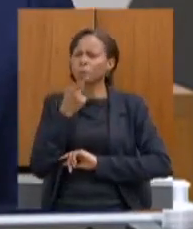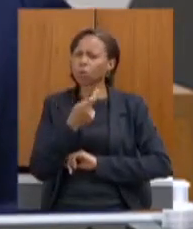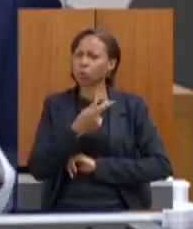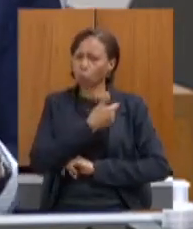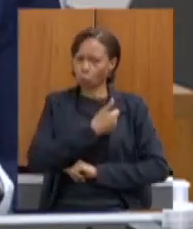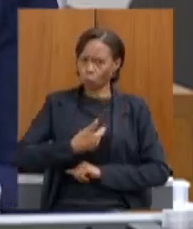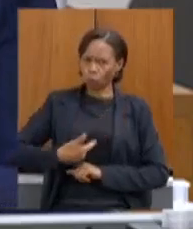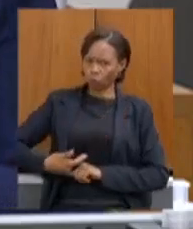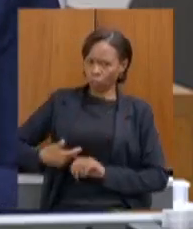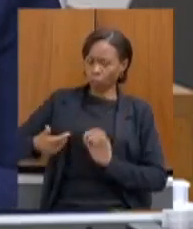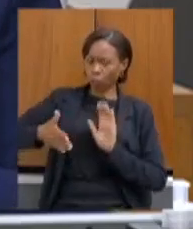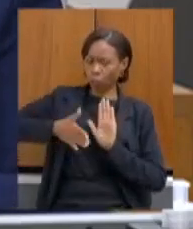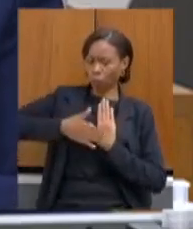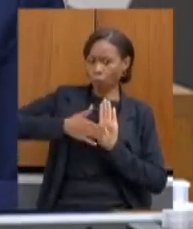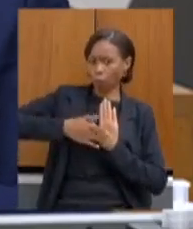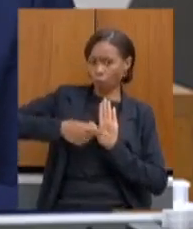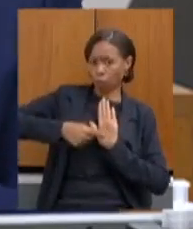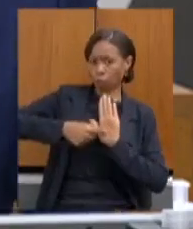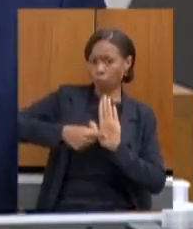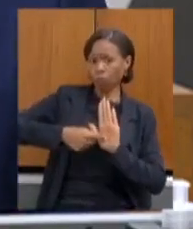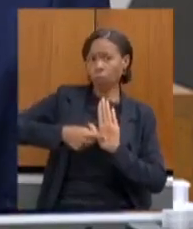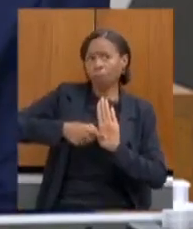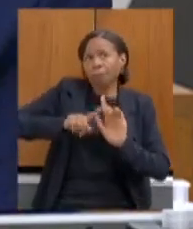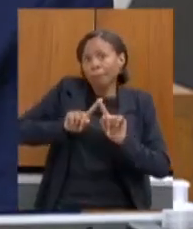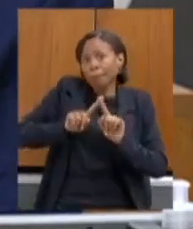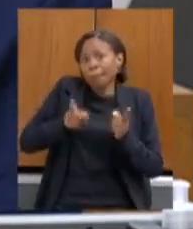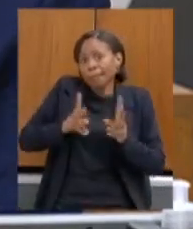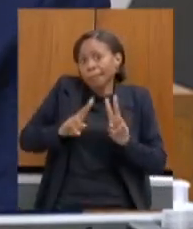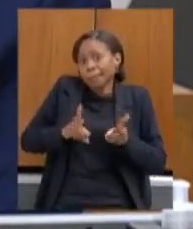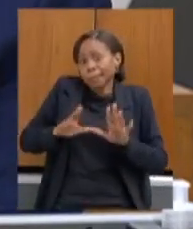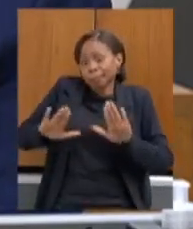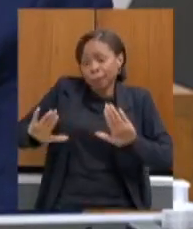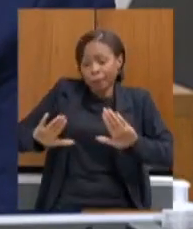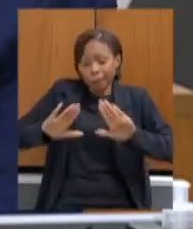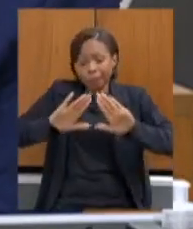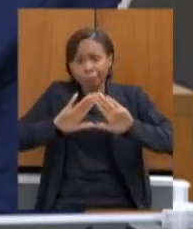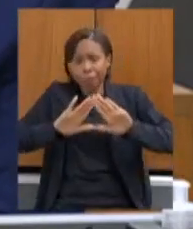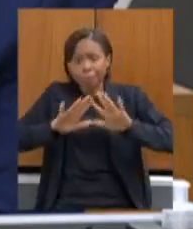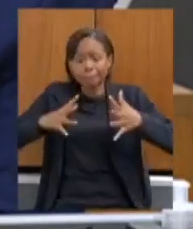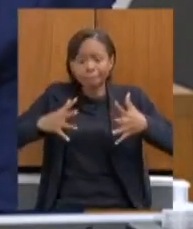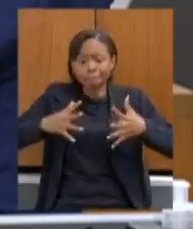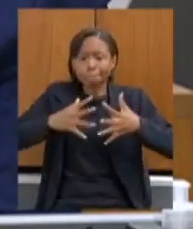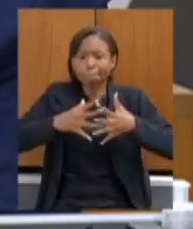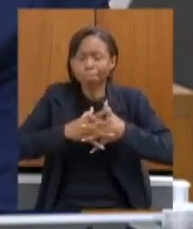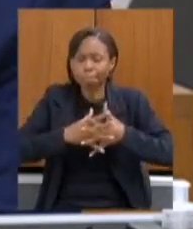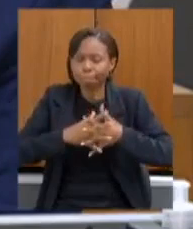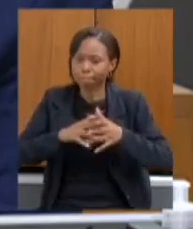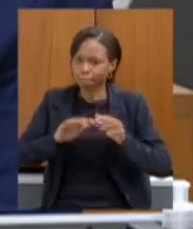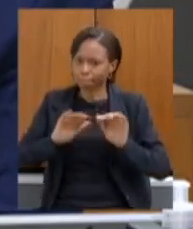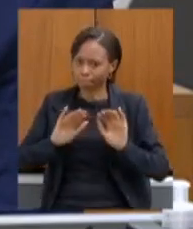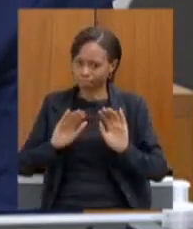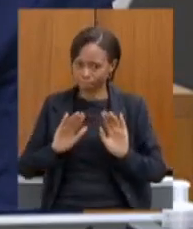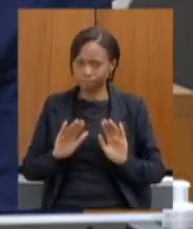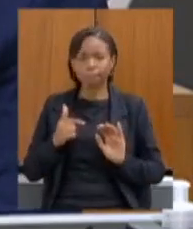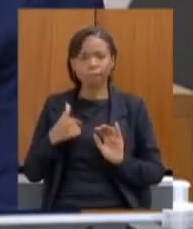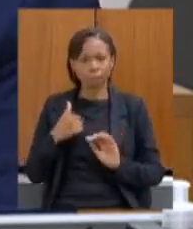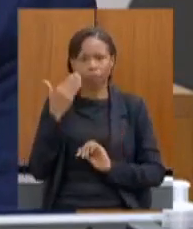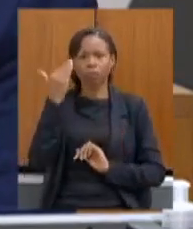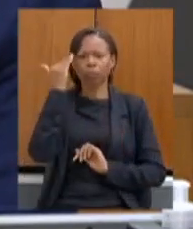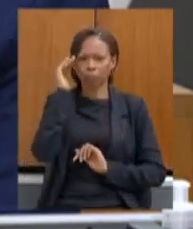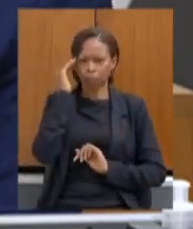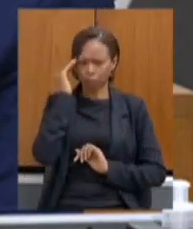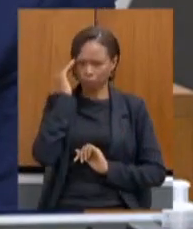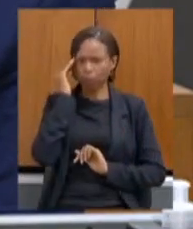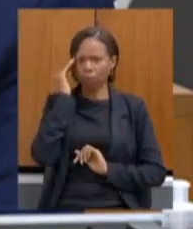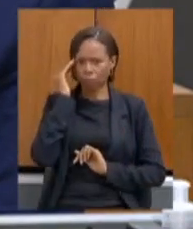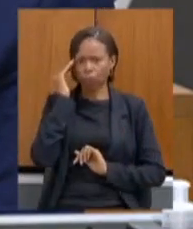traz as suas propostas, mas ele sempre coloca a Assembleia no meio do caminho. Deputado, eu entendo que, a esta